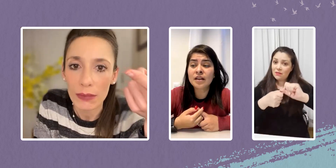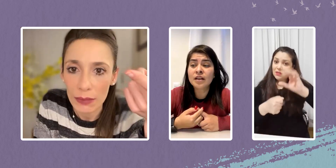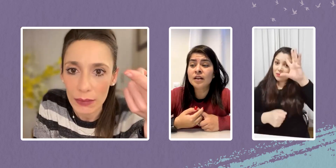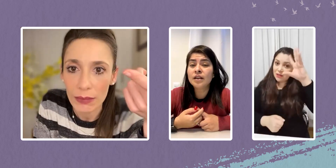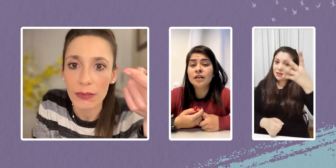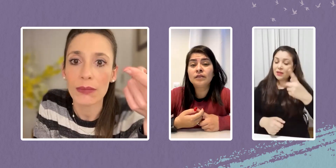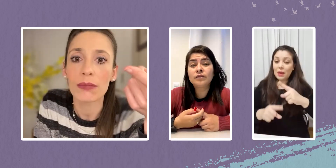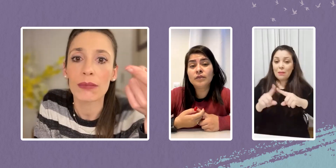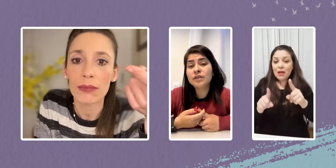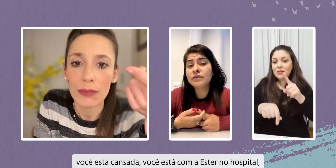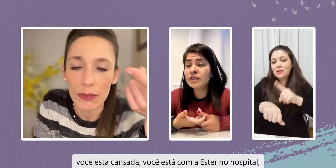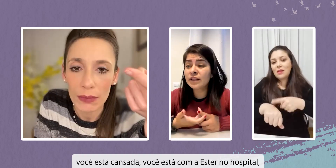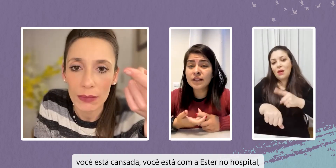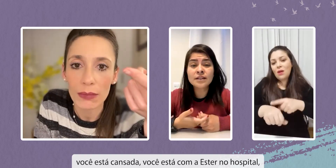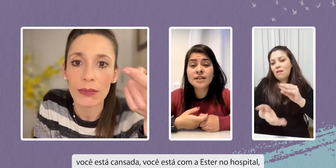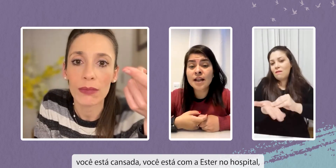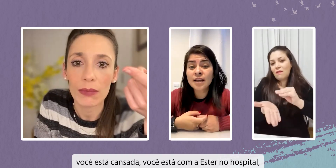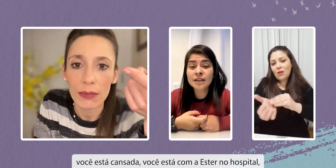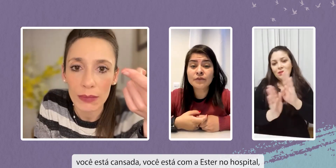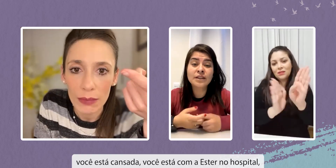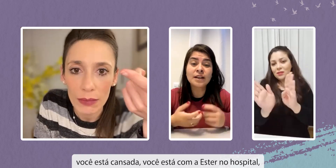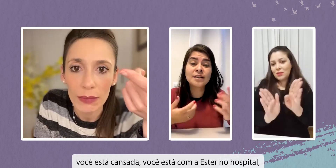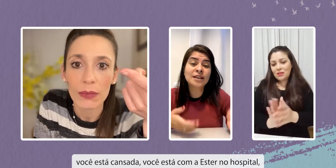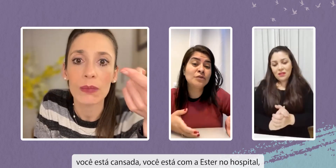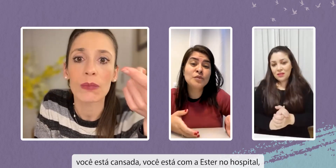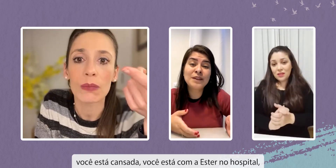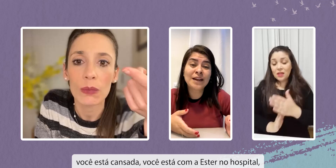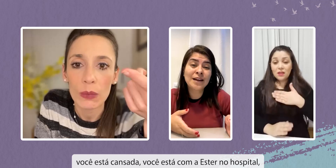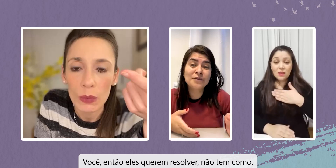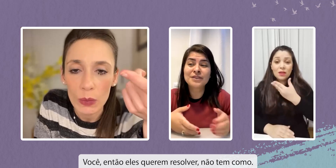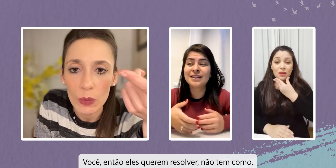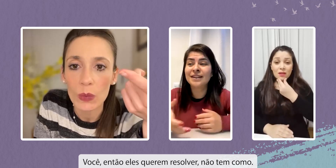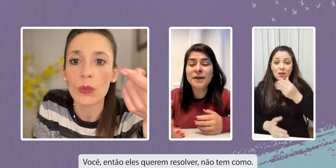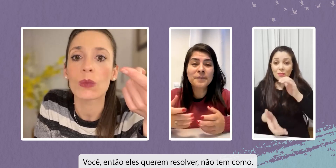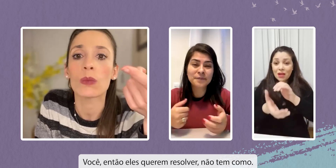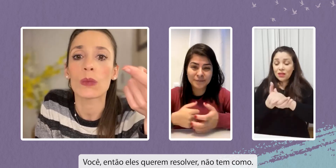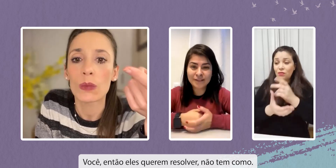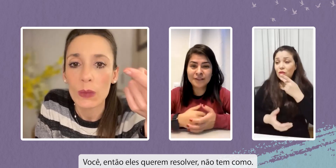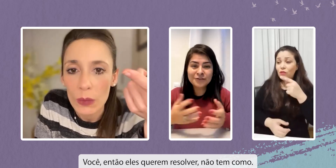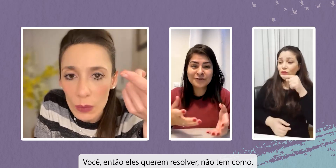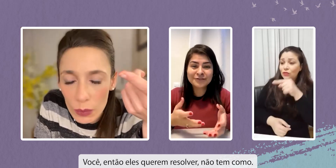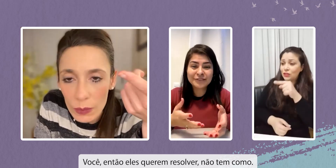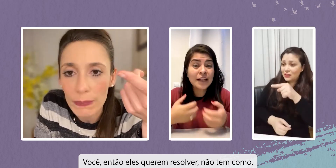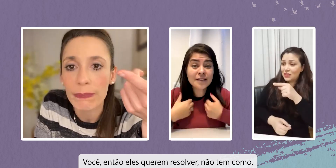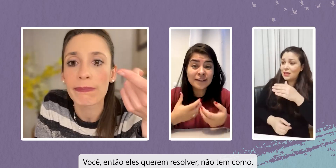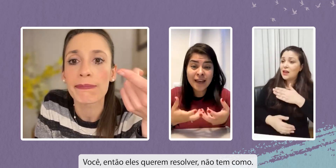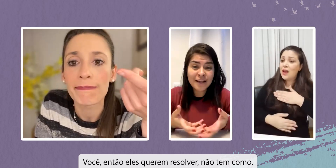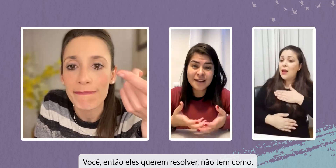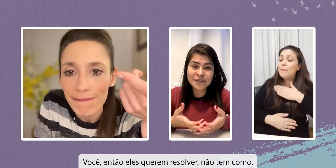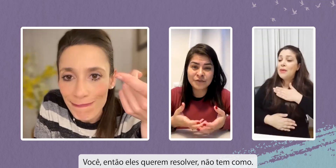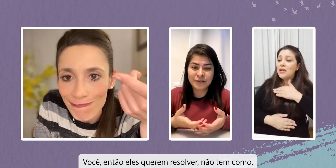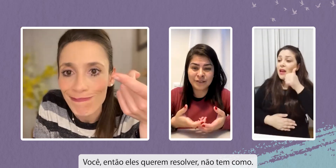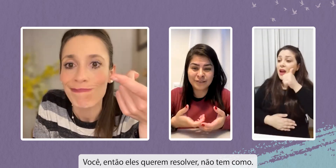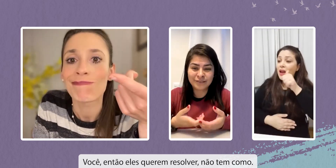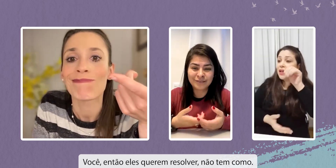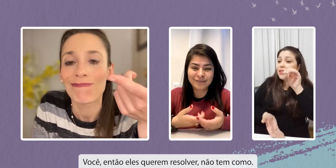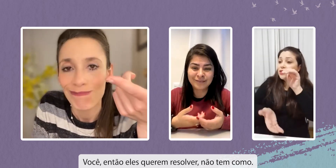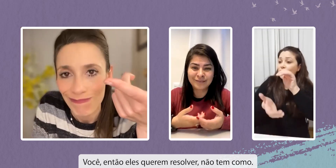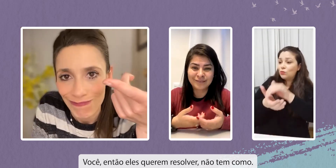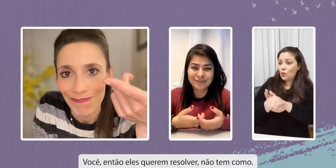assim: ai, você tá cansada, você tá com a Esther no hospital, você. Então, eles querem resolver.